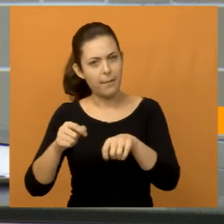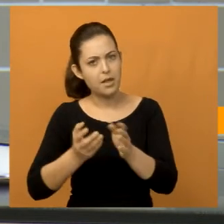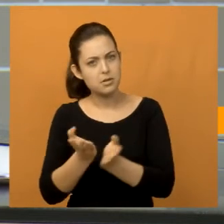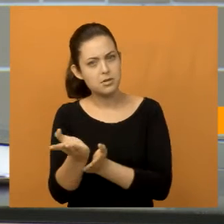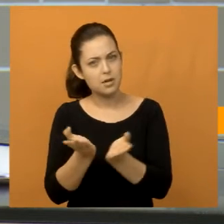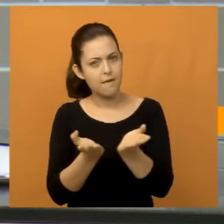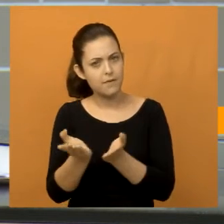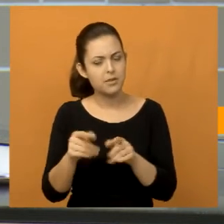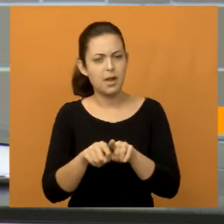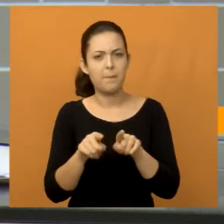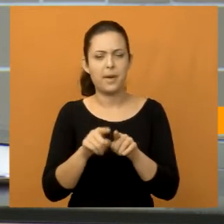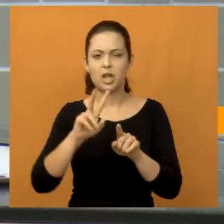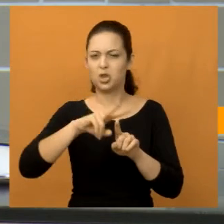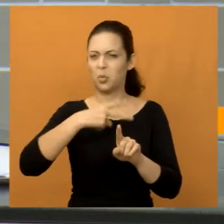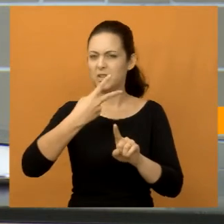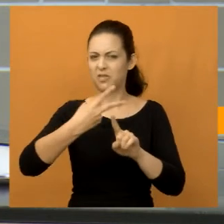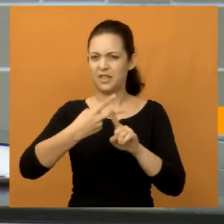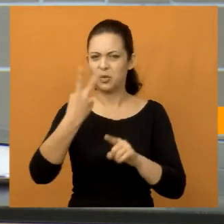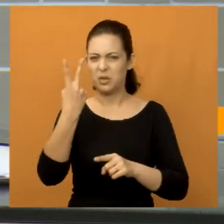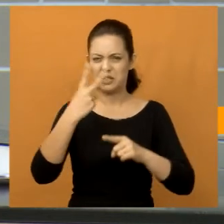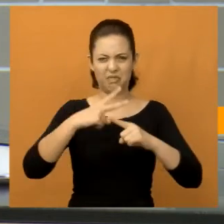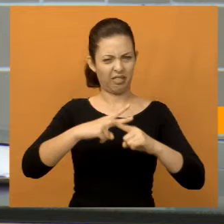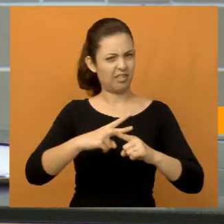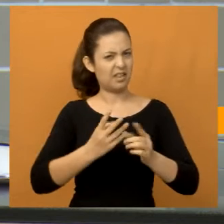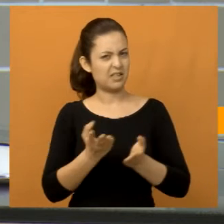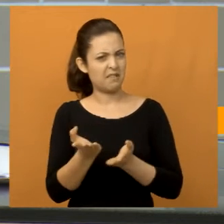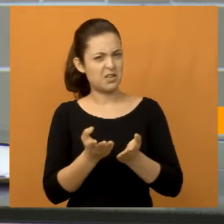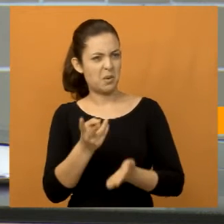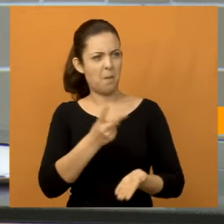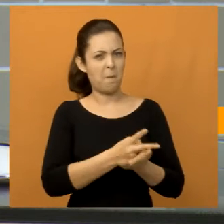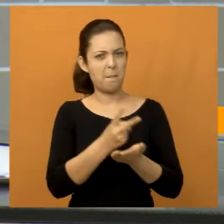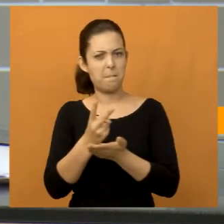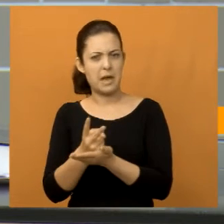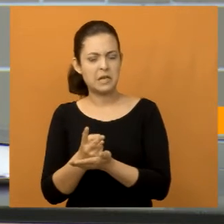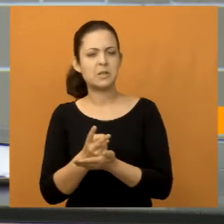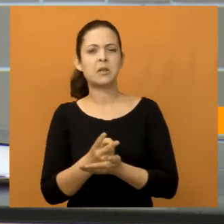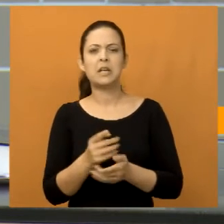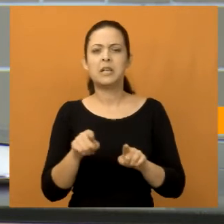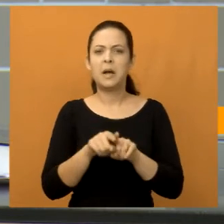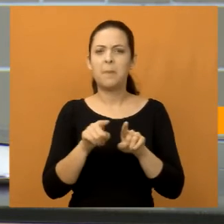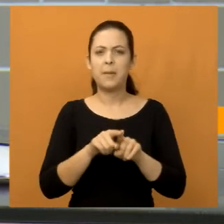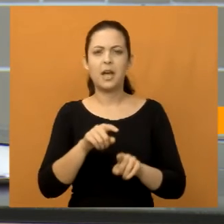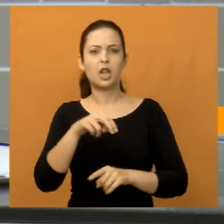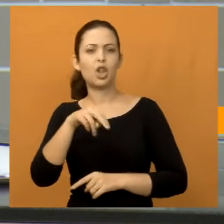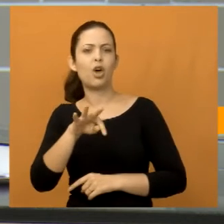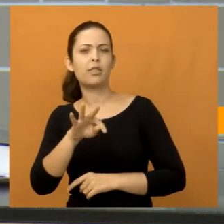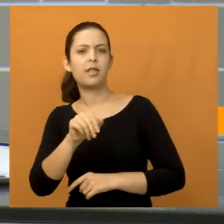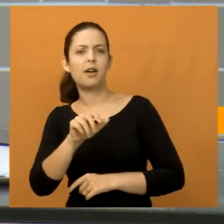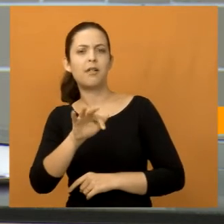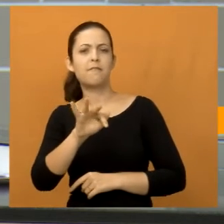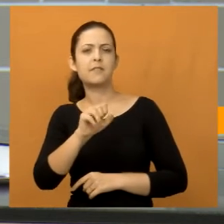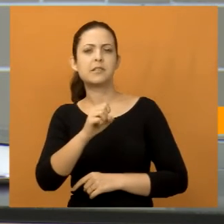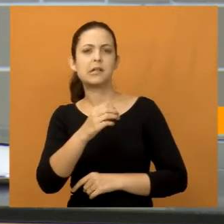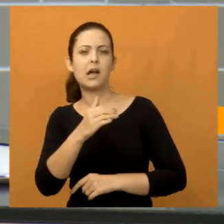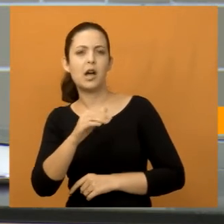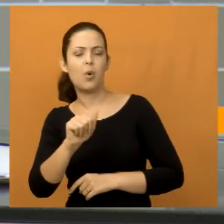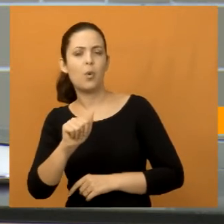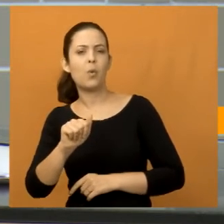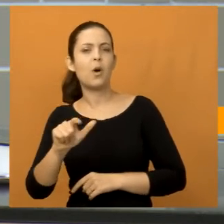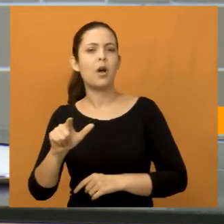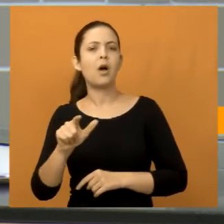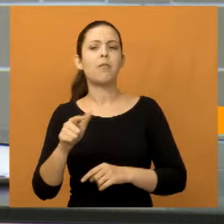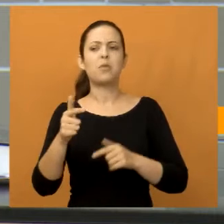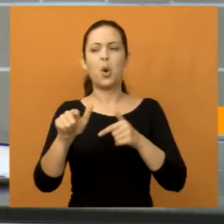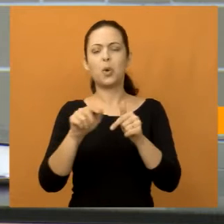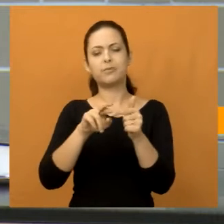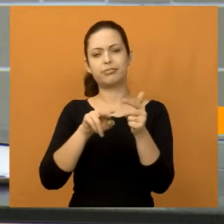serviços prestados em duplicidade, possível fraude fiscal por meio de uso de terceiros, entre outras.